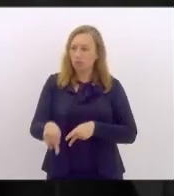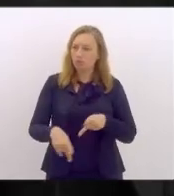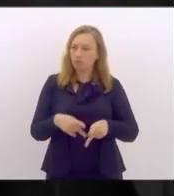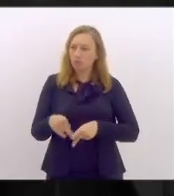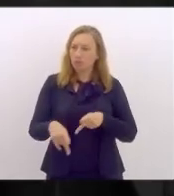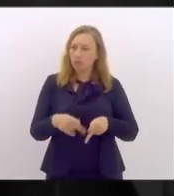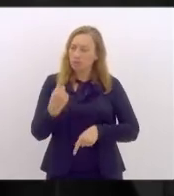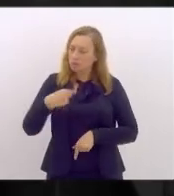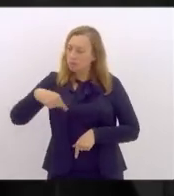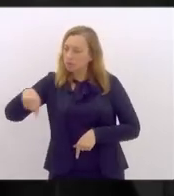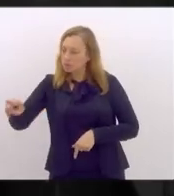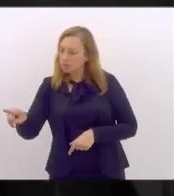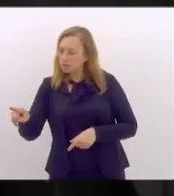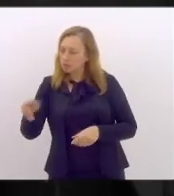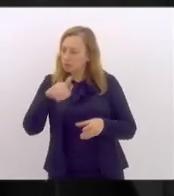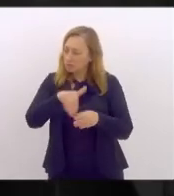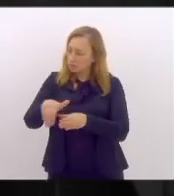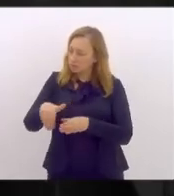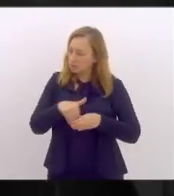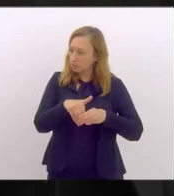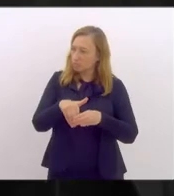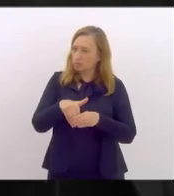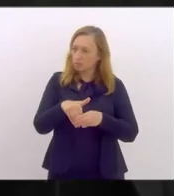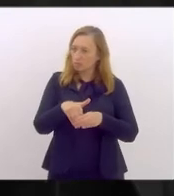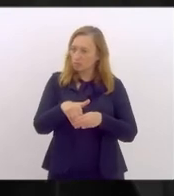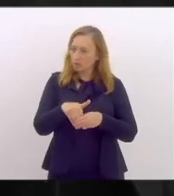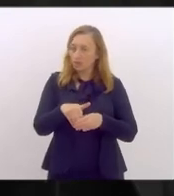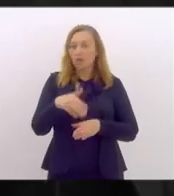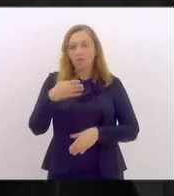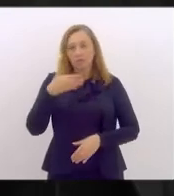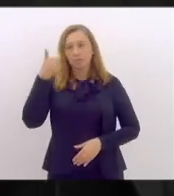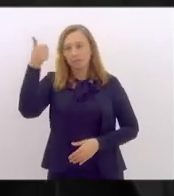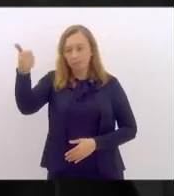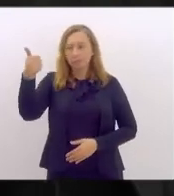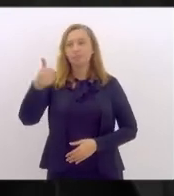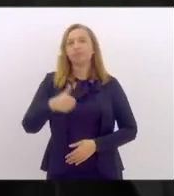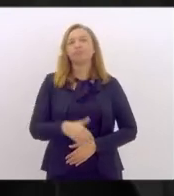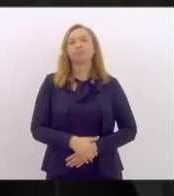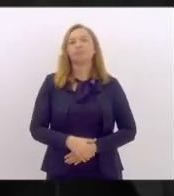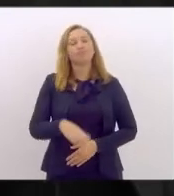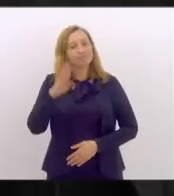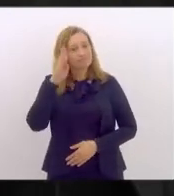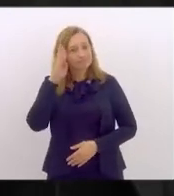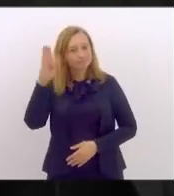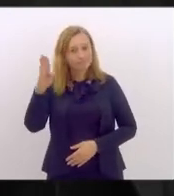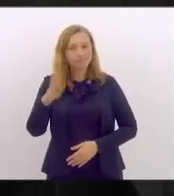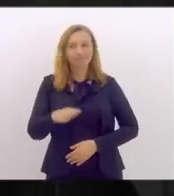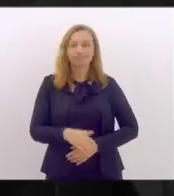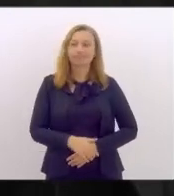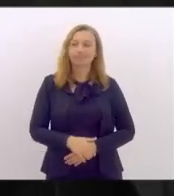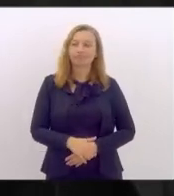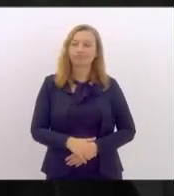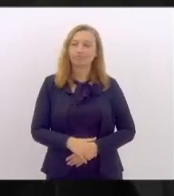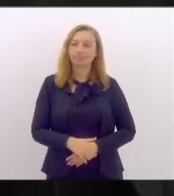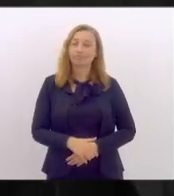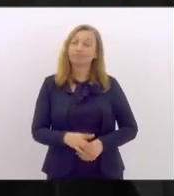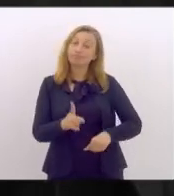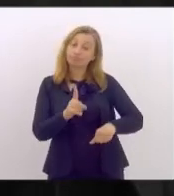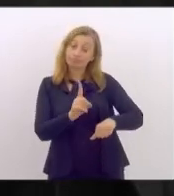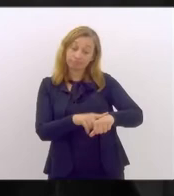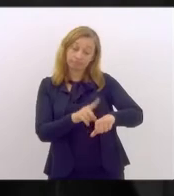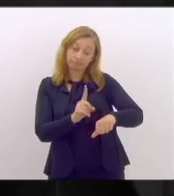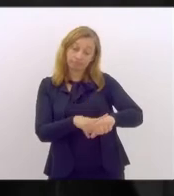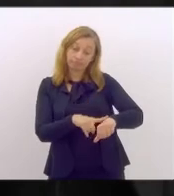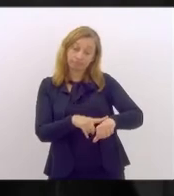para ir às urnas melhor Principalmente se o tempo